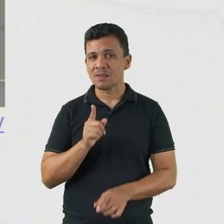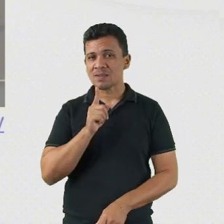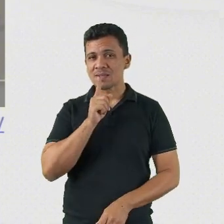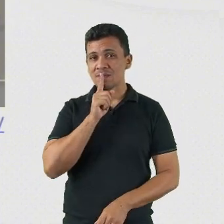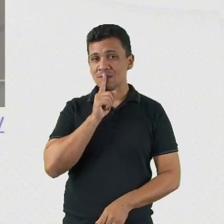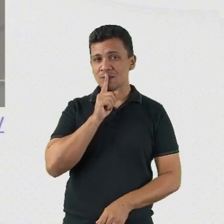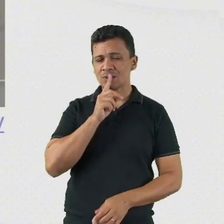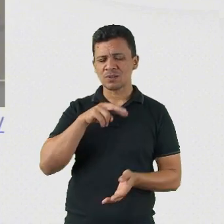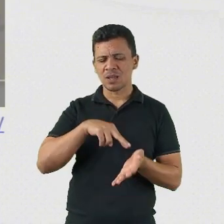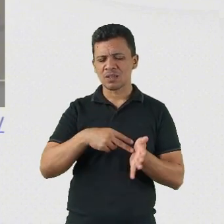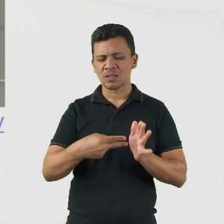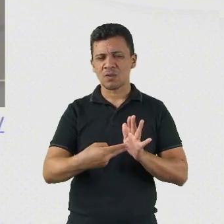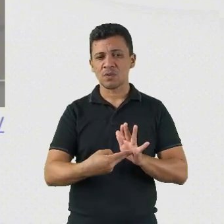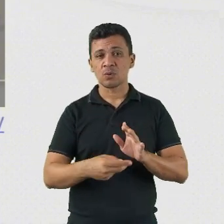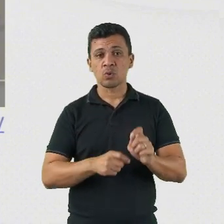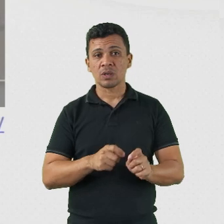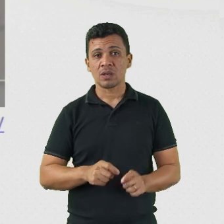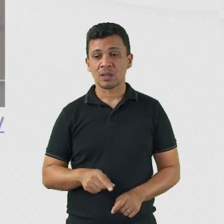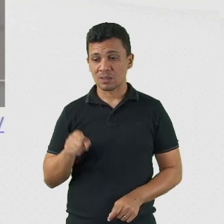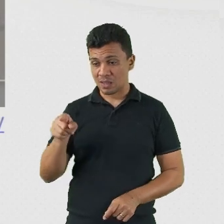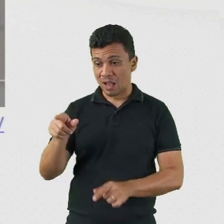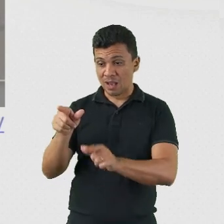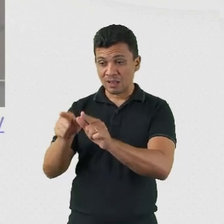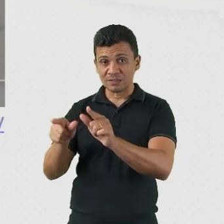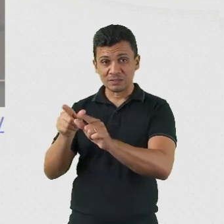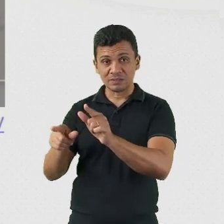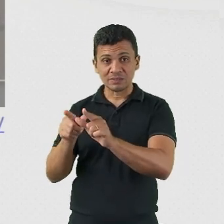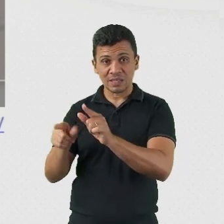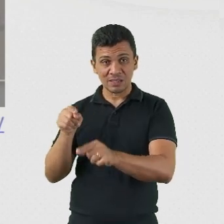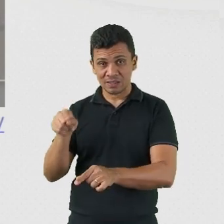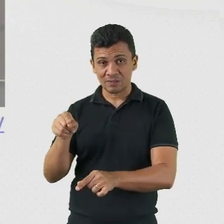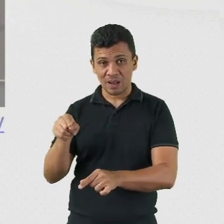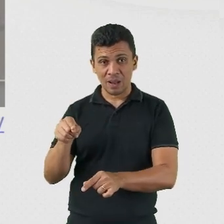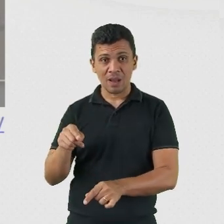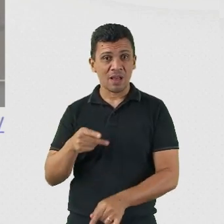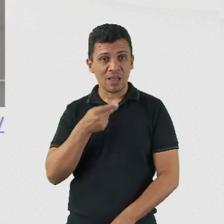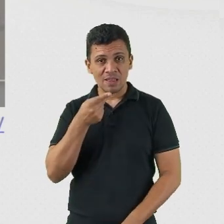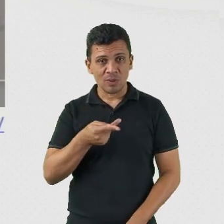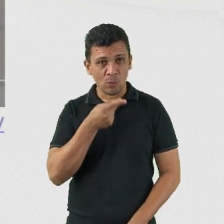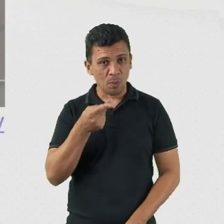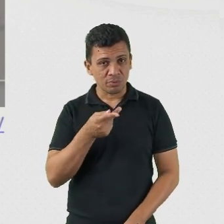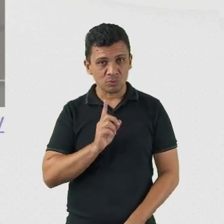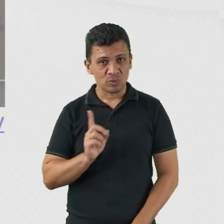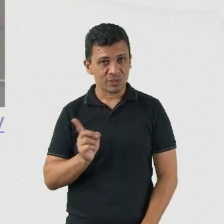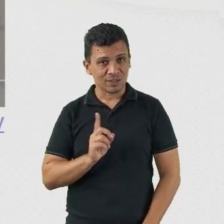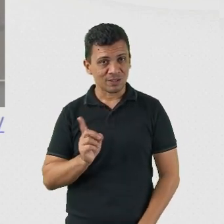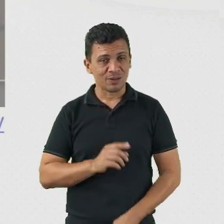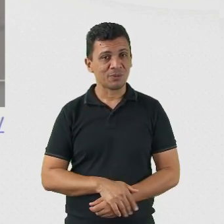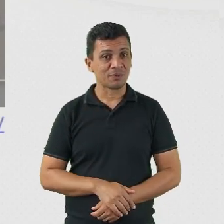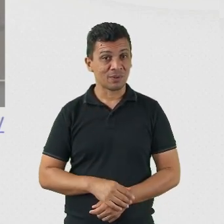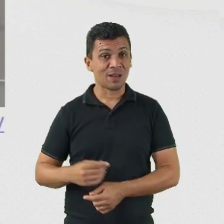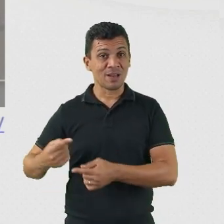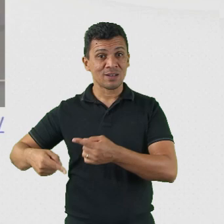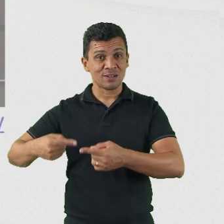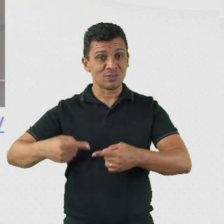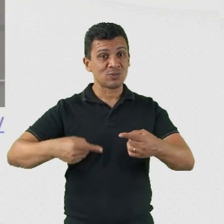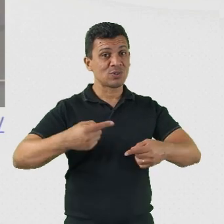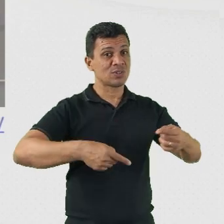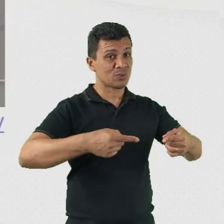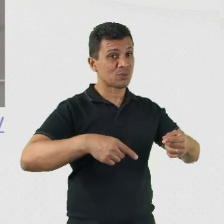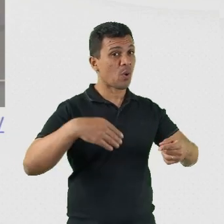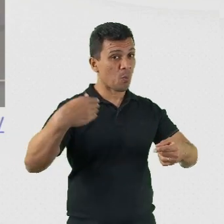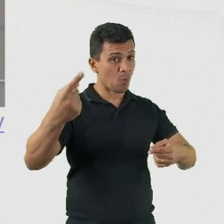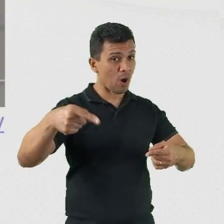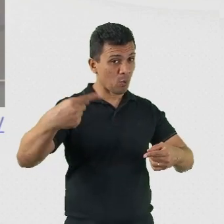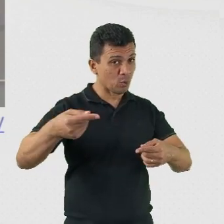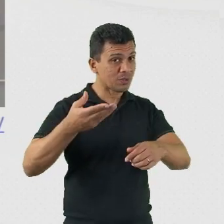isso? A letra está lá, mas ela não é pronunciada. tá? A gente discute isso em um outro